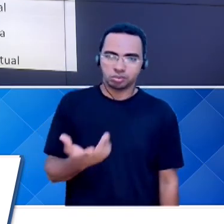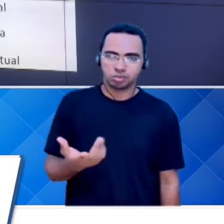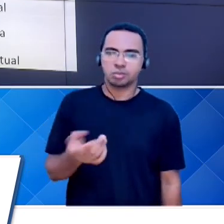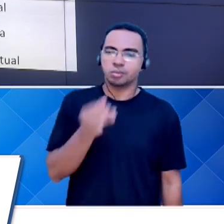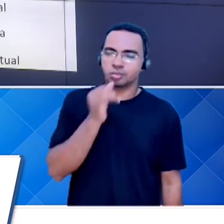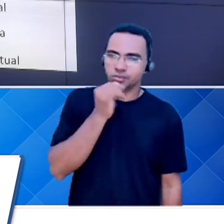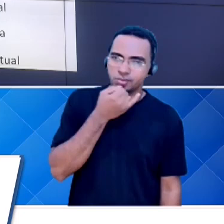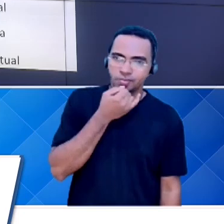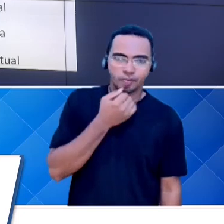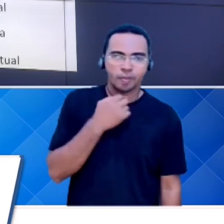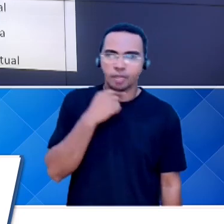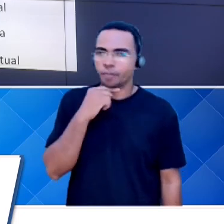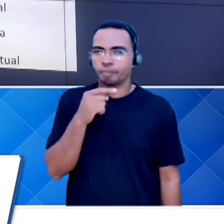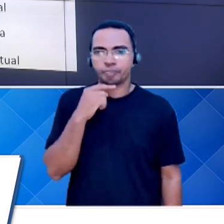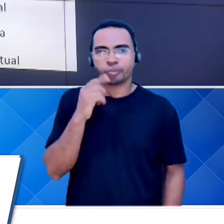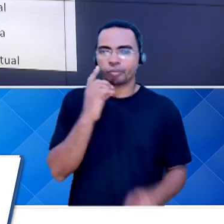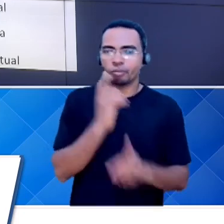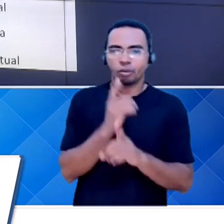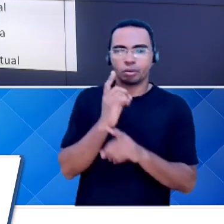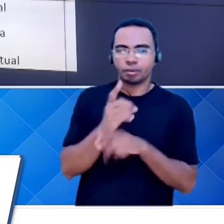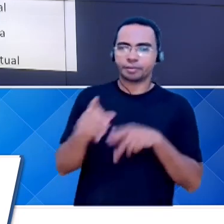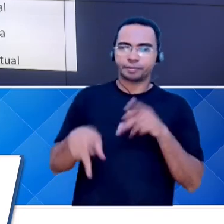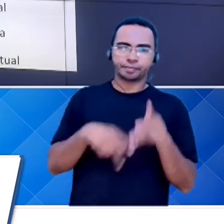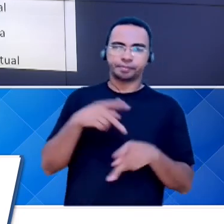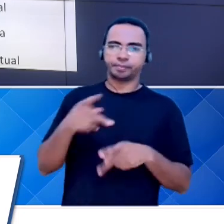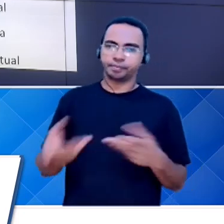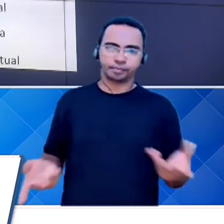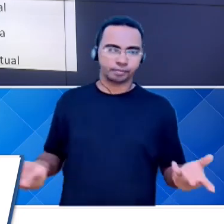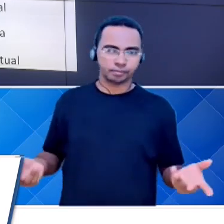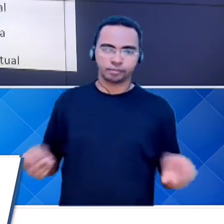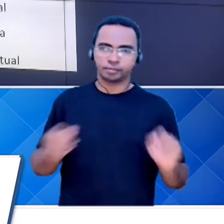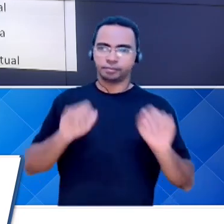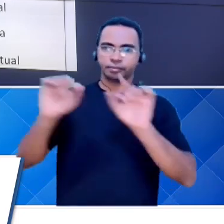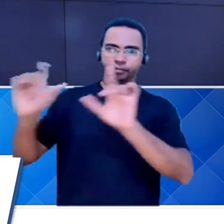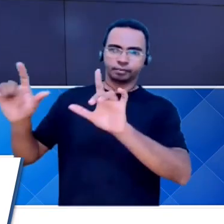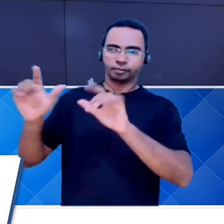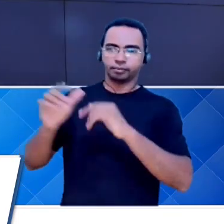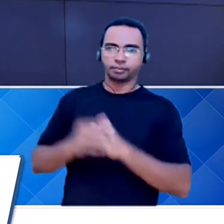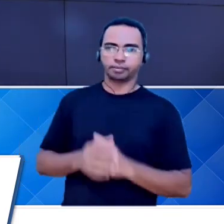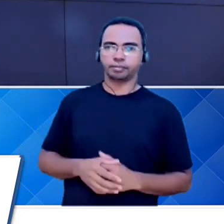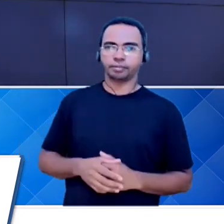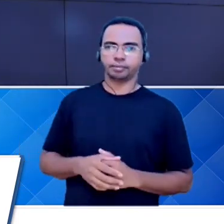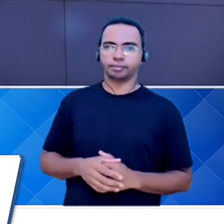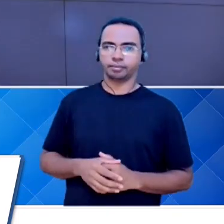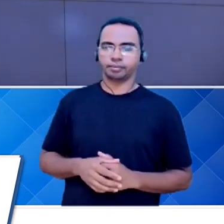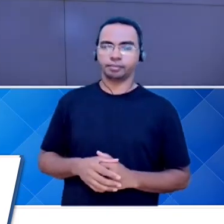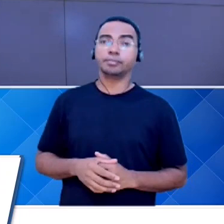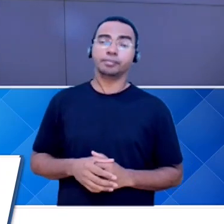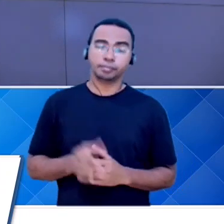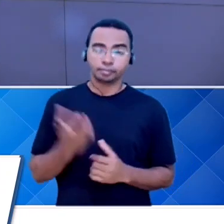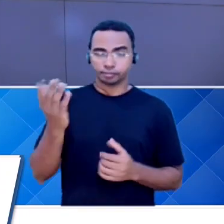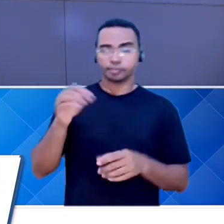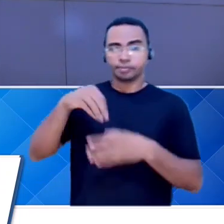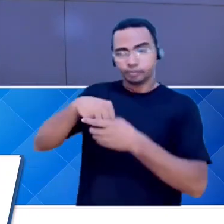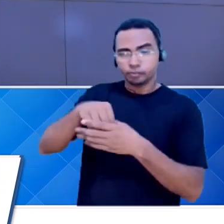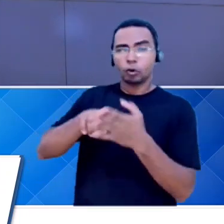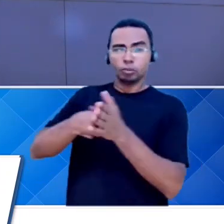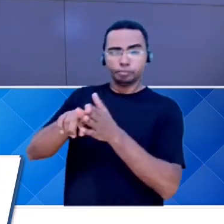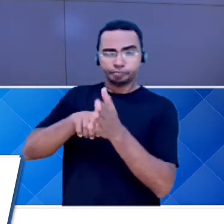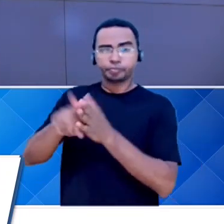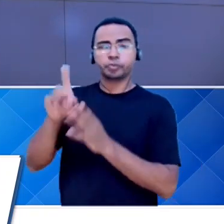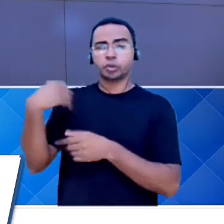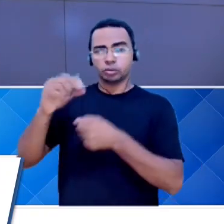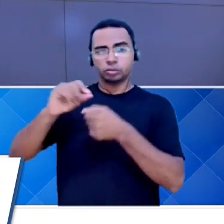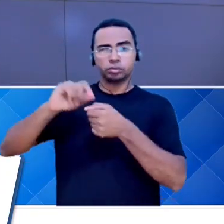não consegue atender a população. Próximo. E aí nas pesquisas que nós